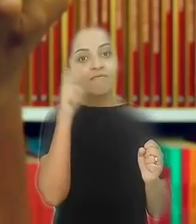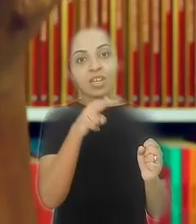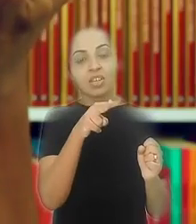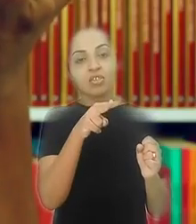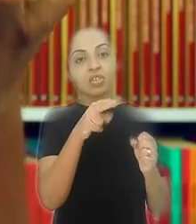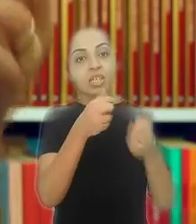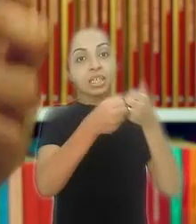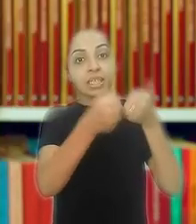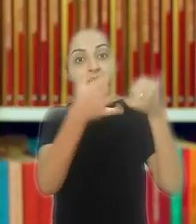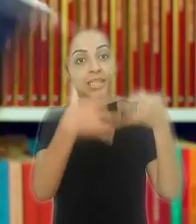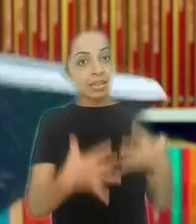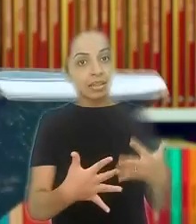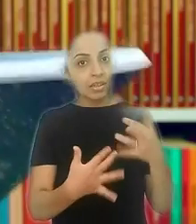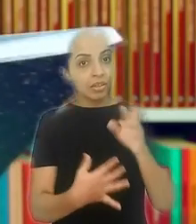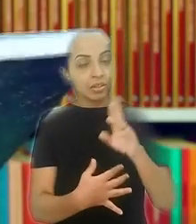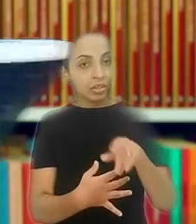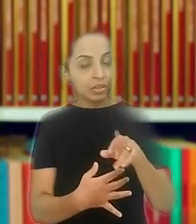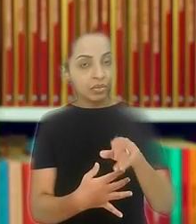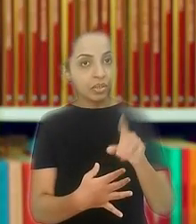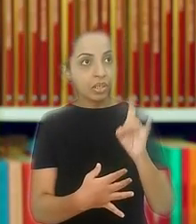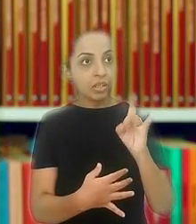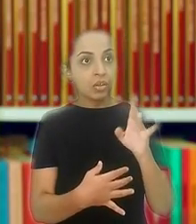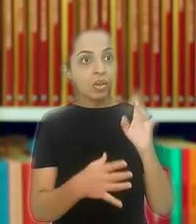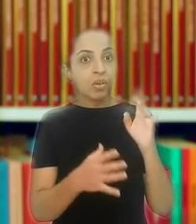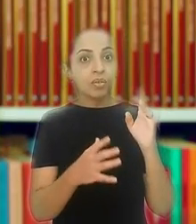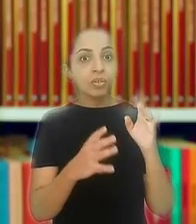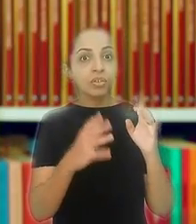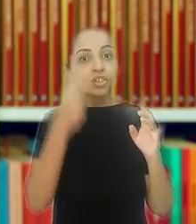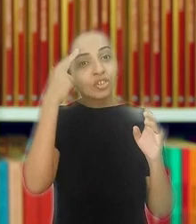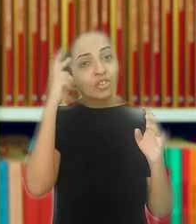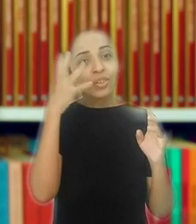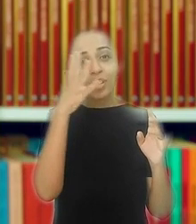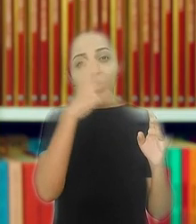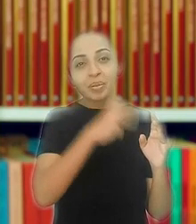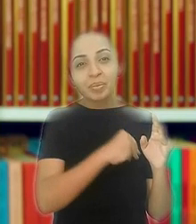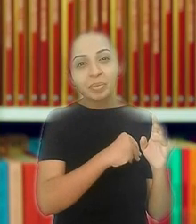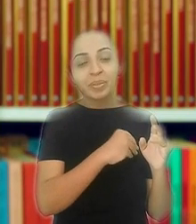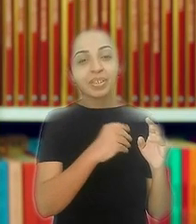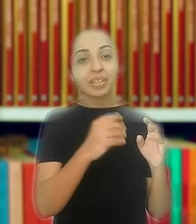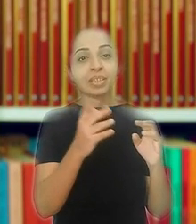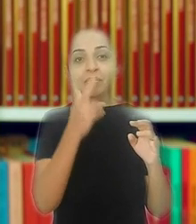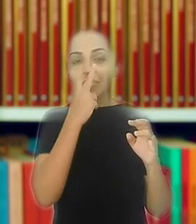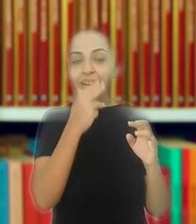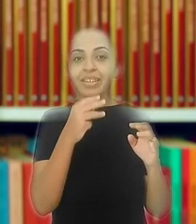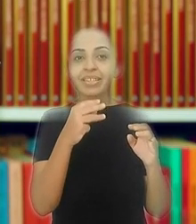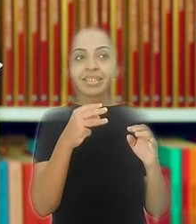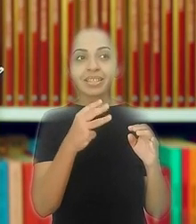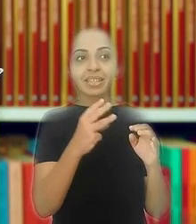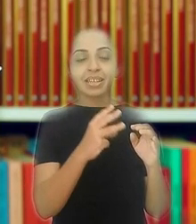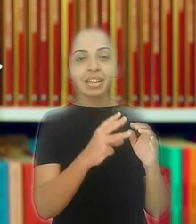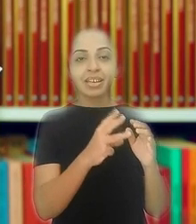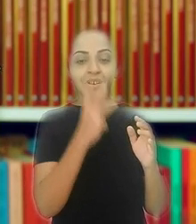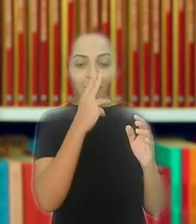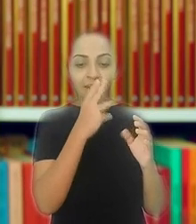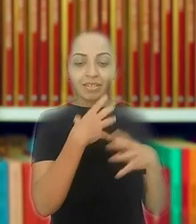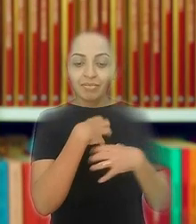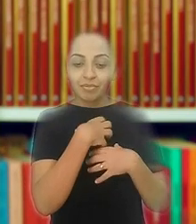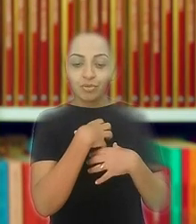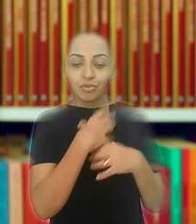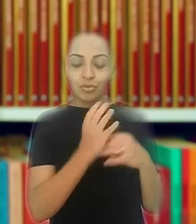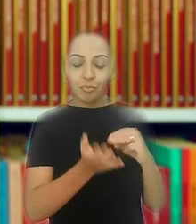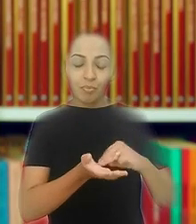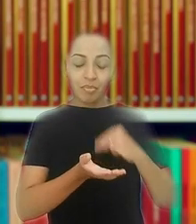vista narrativo mas que tem uma é bonitinha sabe é uma história bonitinha tem uma boa uma boa mensagem aqui ao